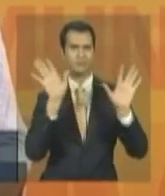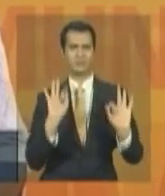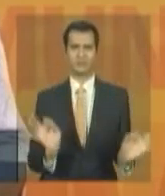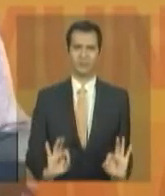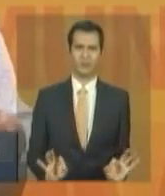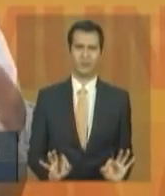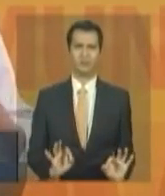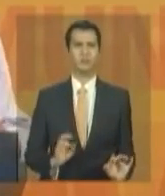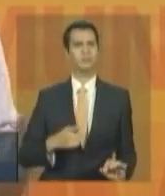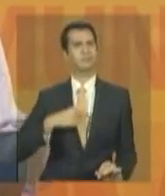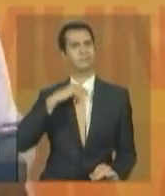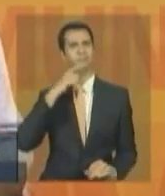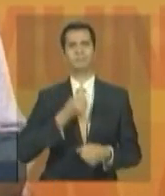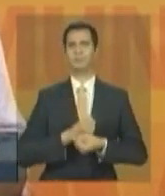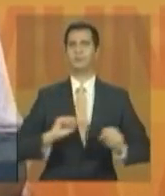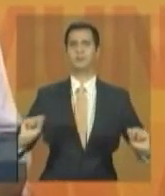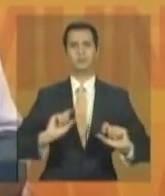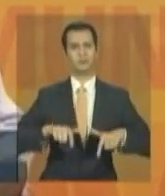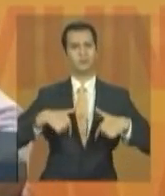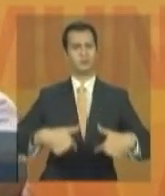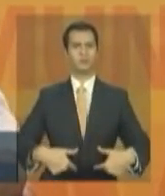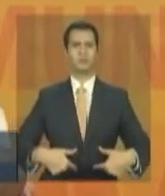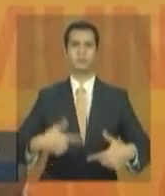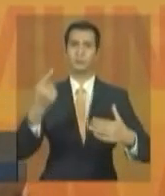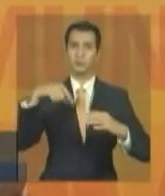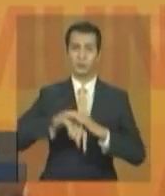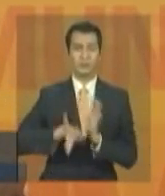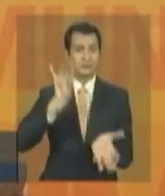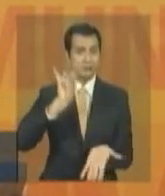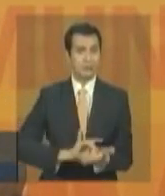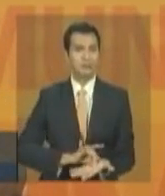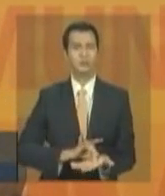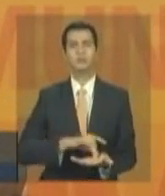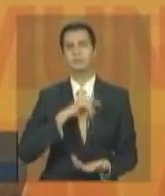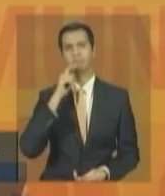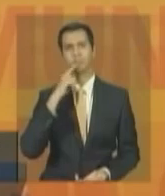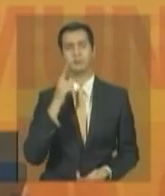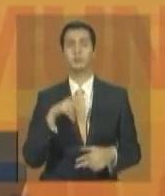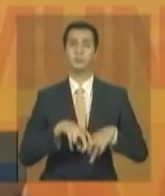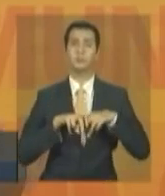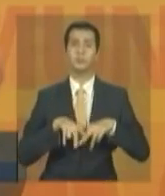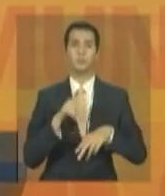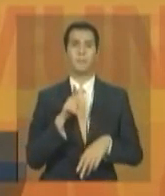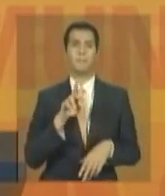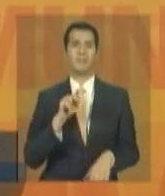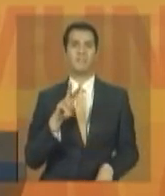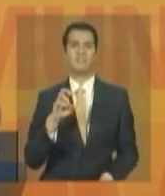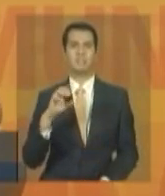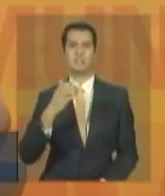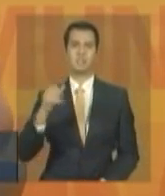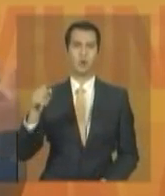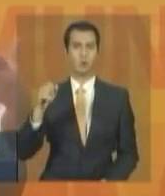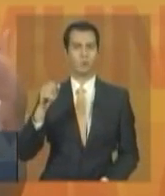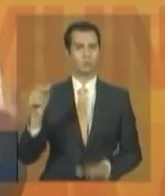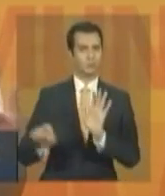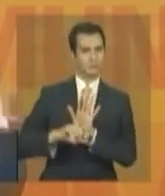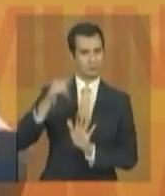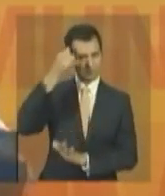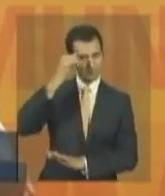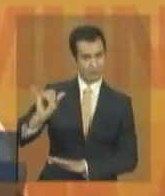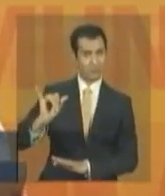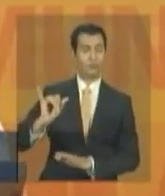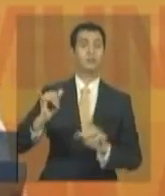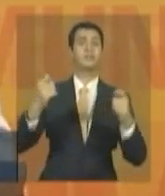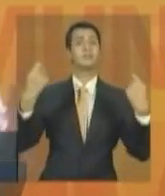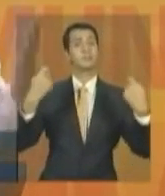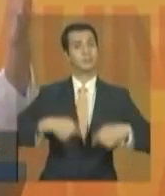saberemos enfrentar em profundidade. Então, uma parte da prevenção é uma ação sobre nós todos,